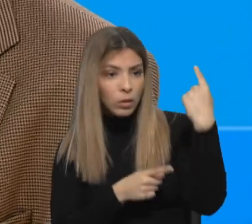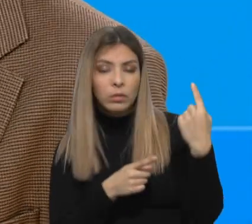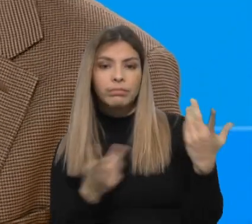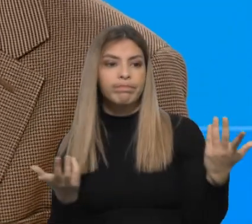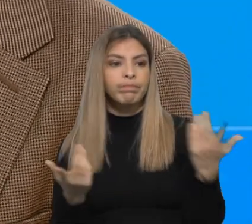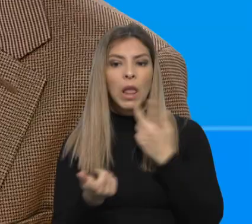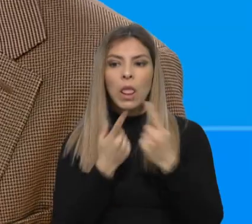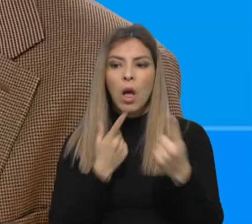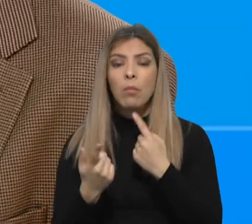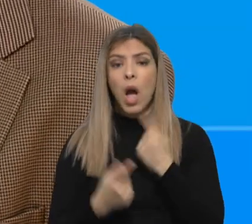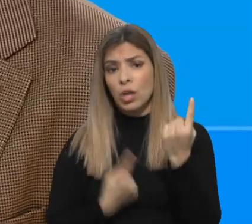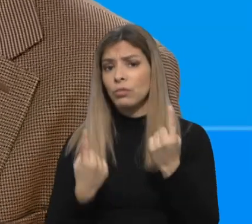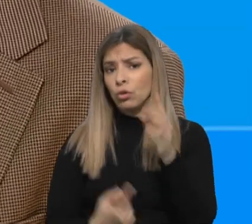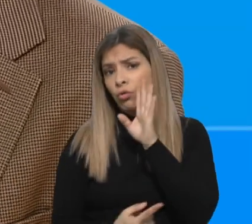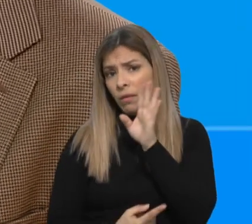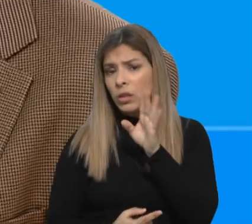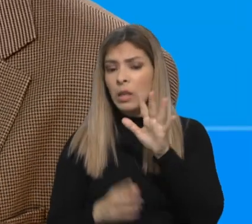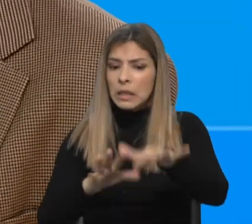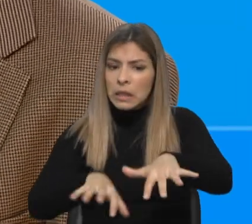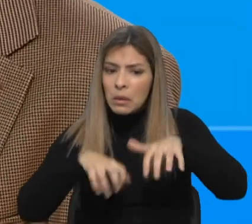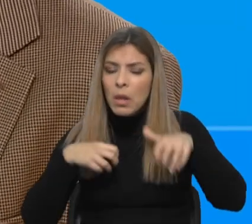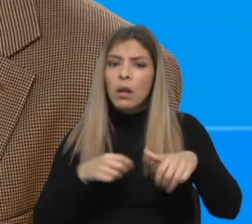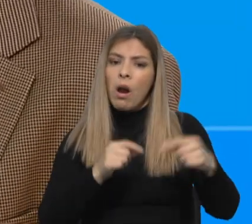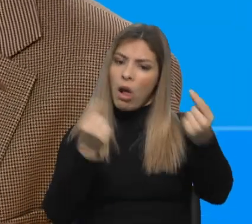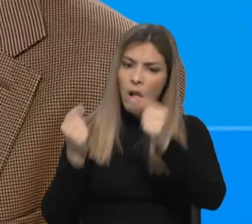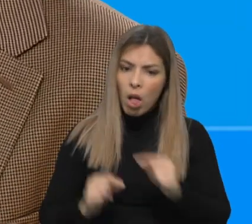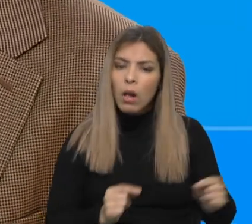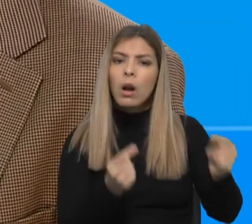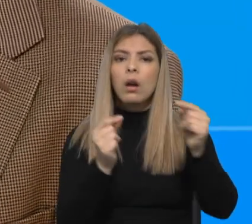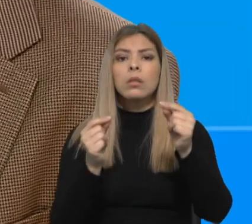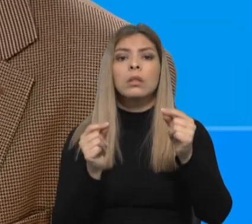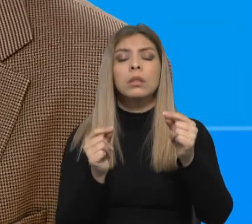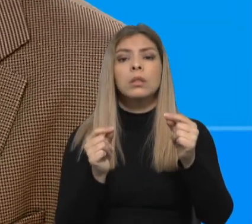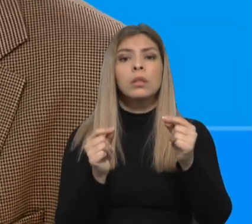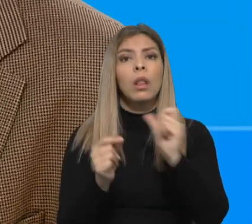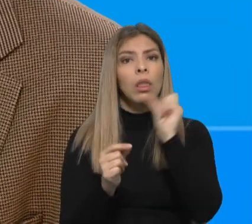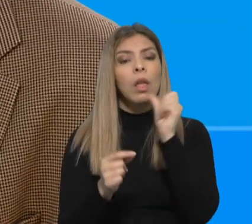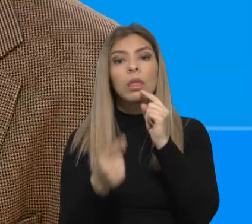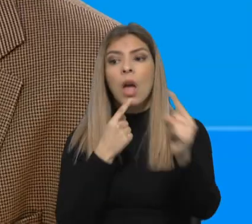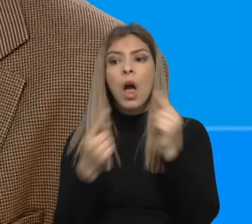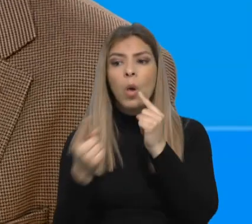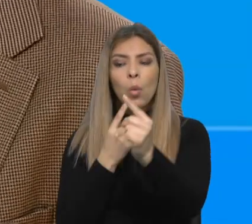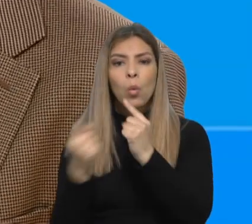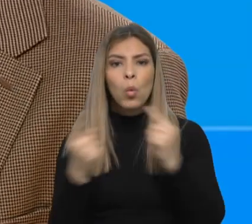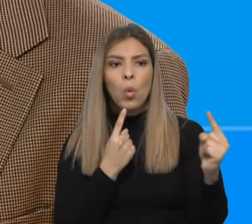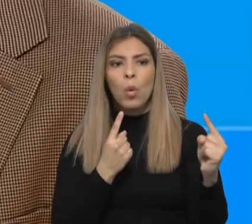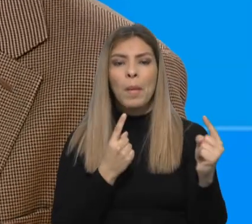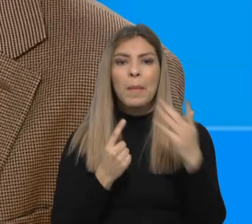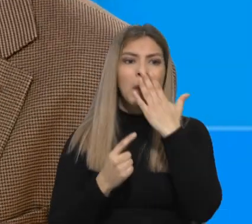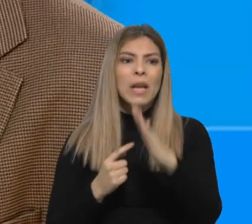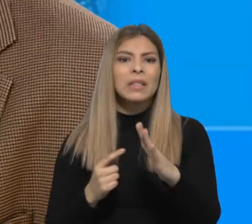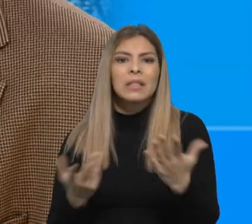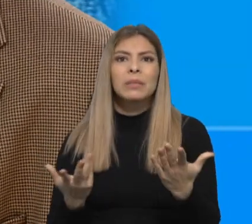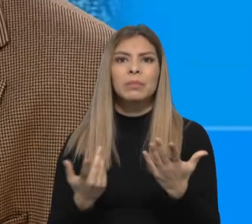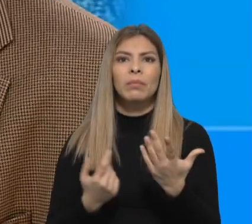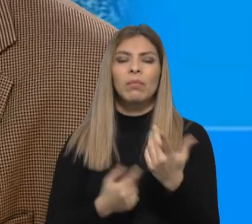e nós assistimos por vezes nas assembleias deliberativas em que o diálogo é intransponível porque pura e simplesmente as pessoas não